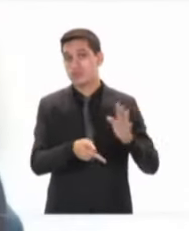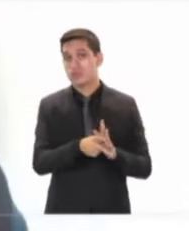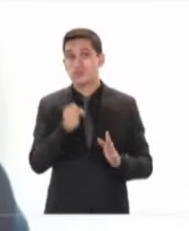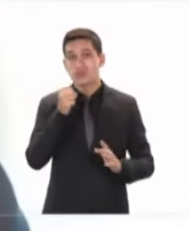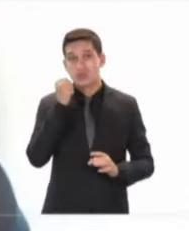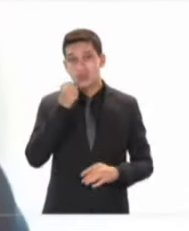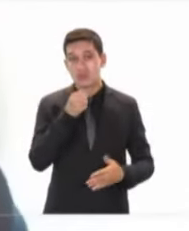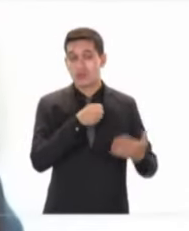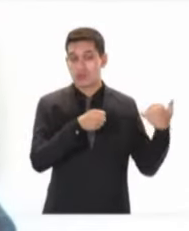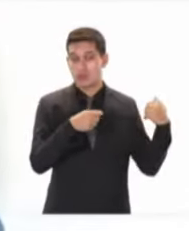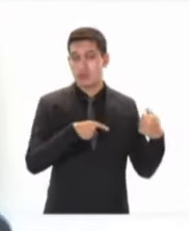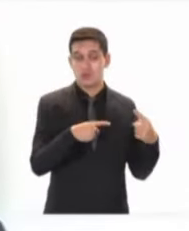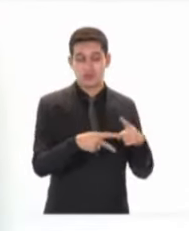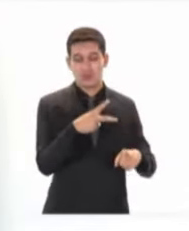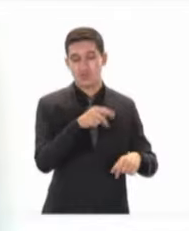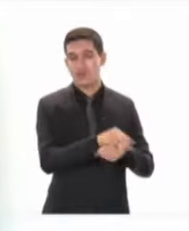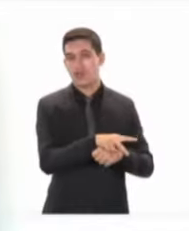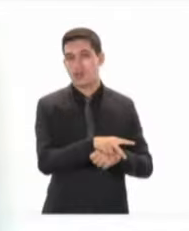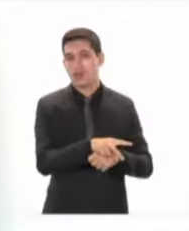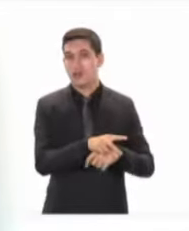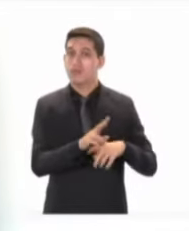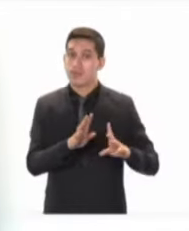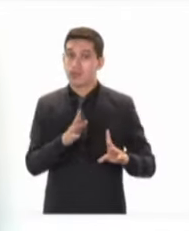havia duas vagas. E eu aqui,